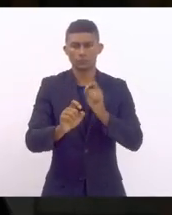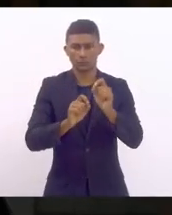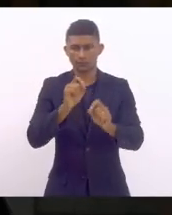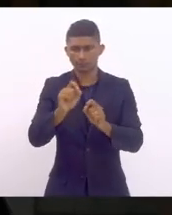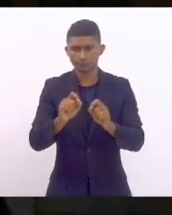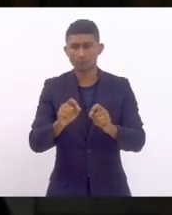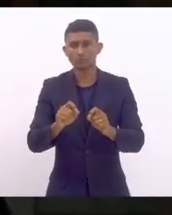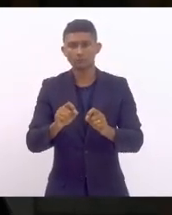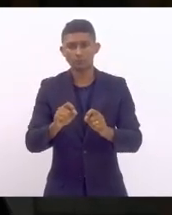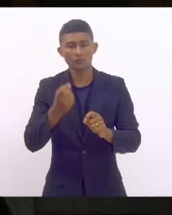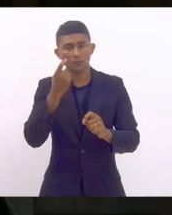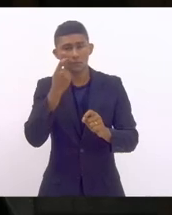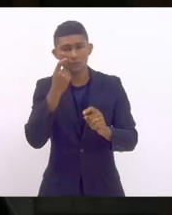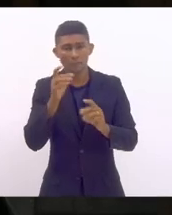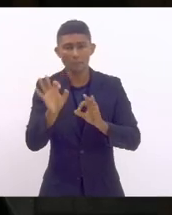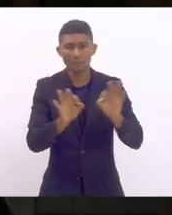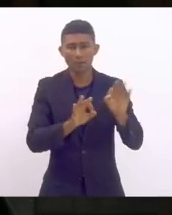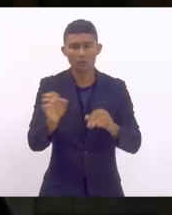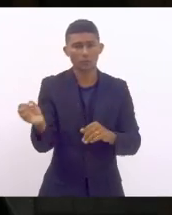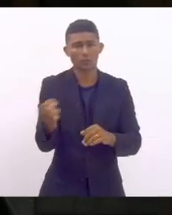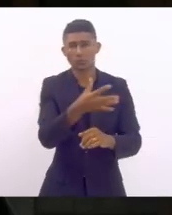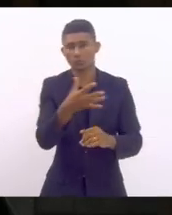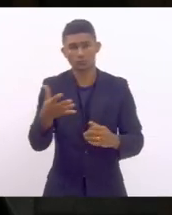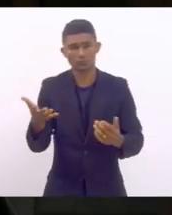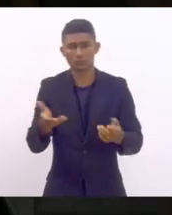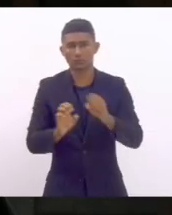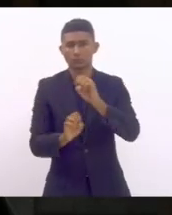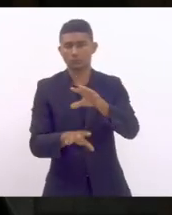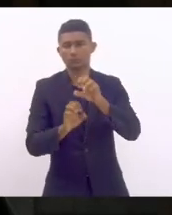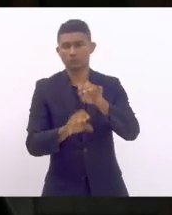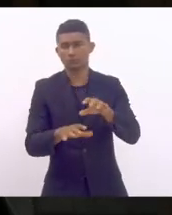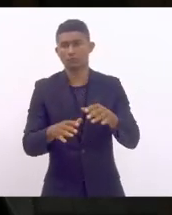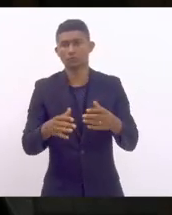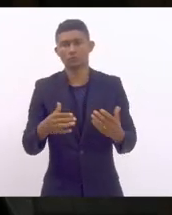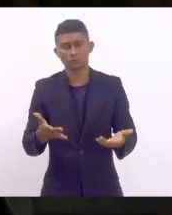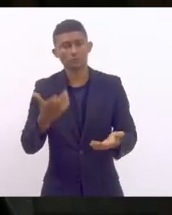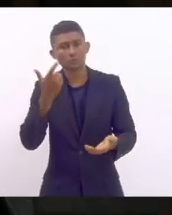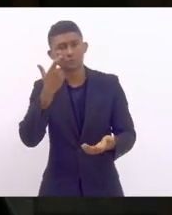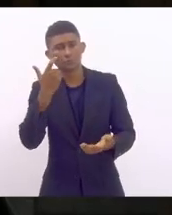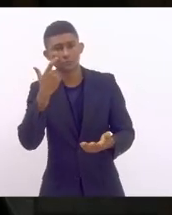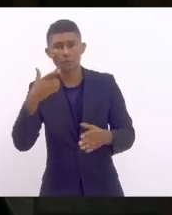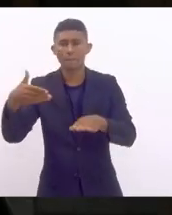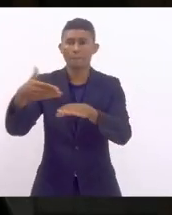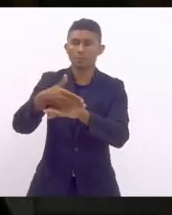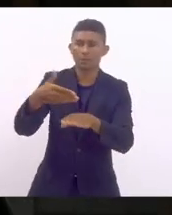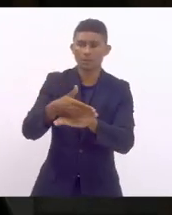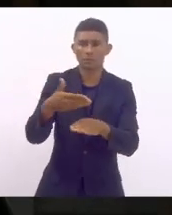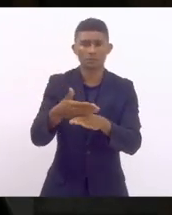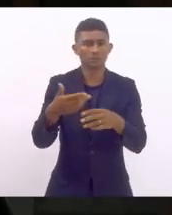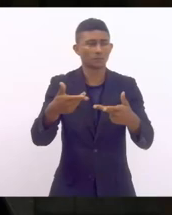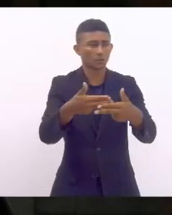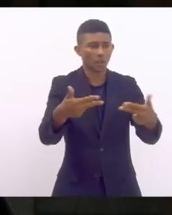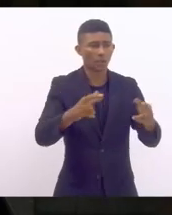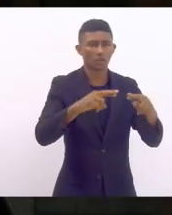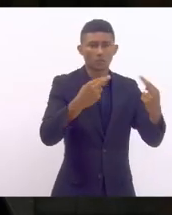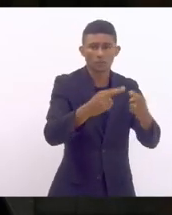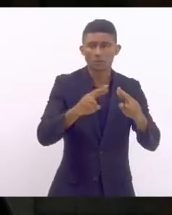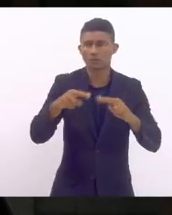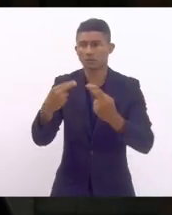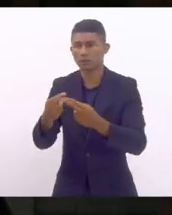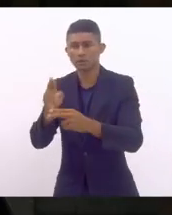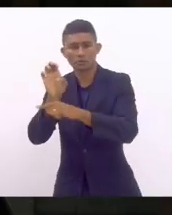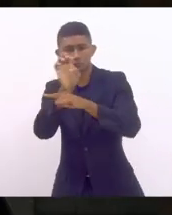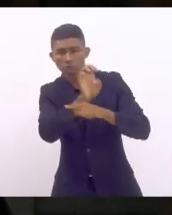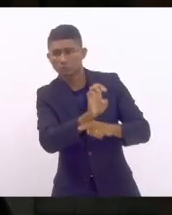para elaborar um novo plano nacional de educação retomando a perspectiva participativa conferências locais conferências estaduais